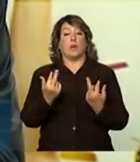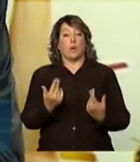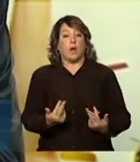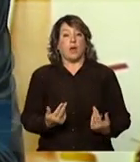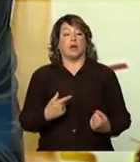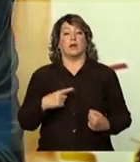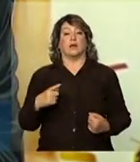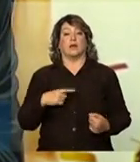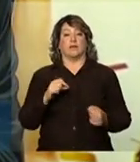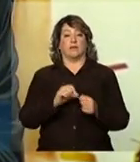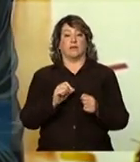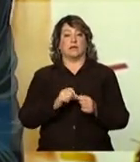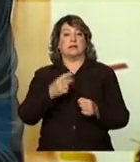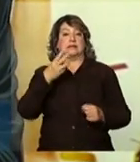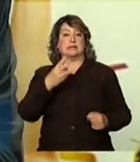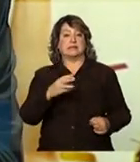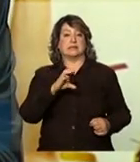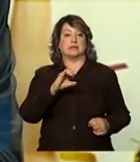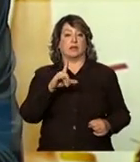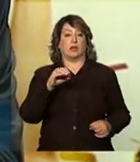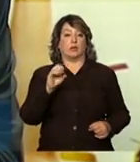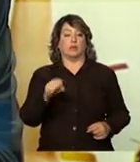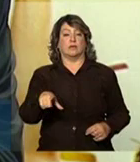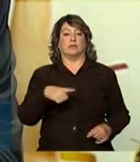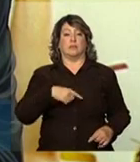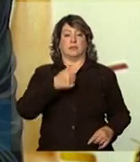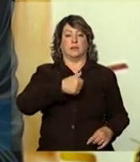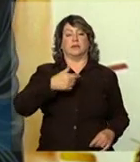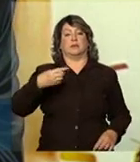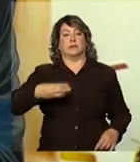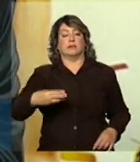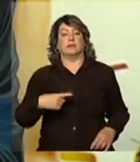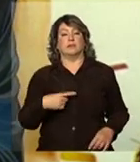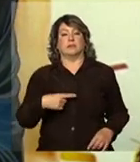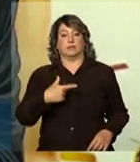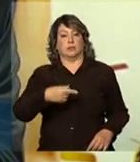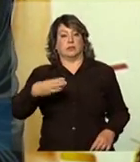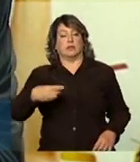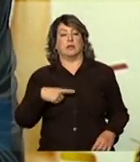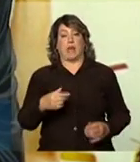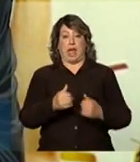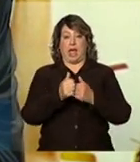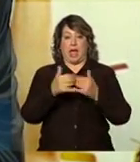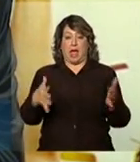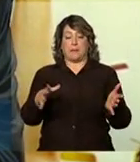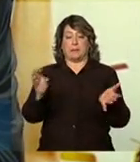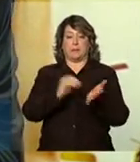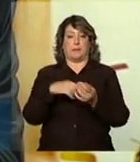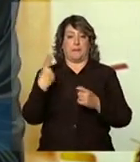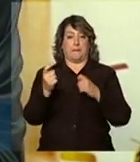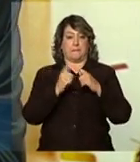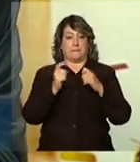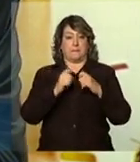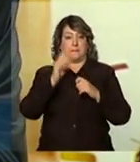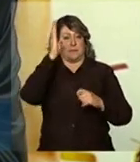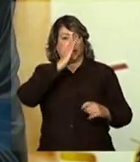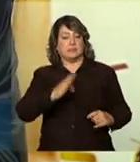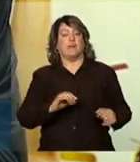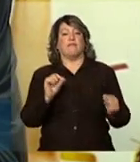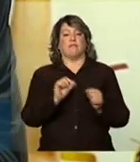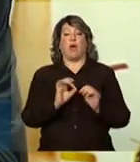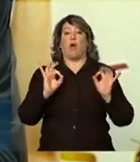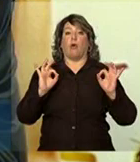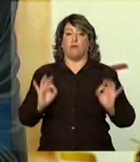três ciclos anteriores, no primeiro, no segundo e terceiro ciclo, abre primeiro a inscrição para os médicos brasileiros, eles fazem a